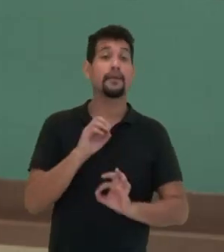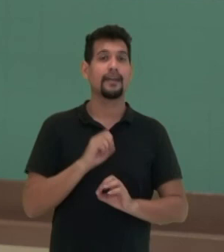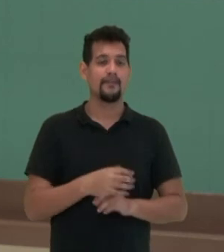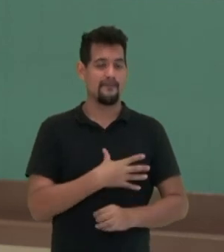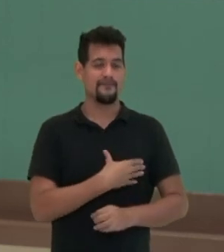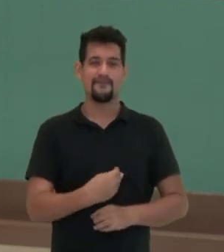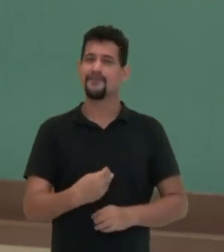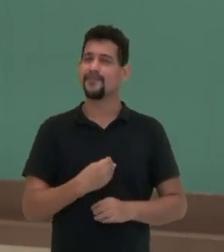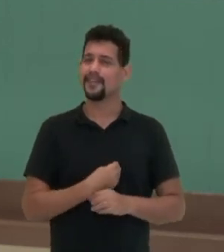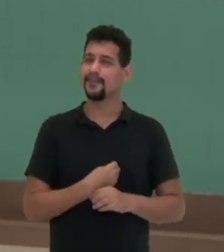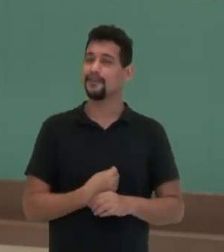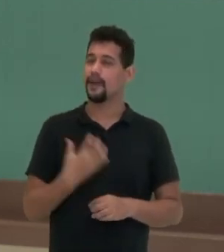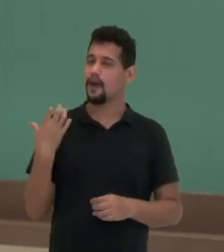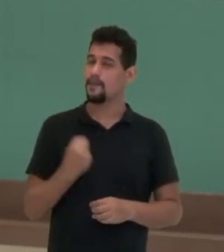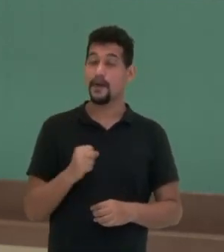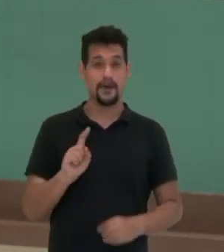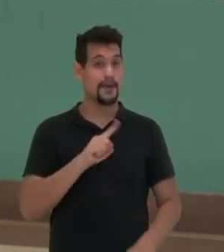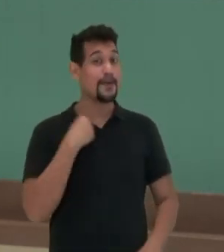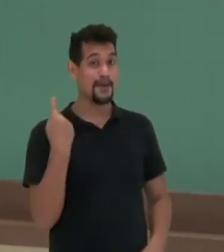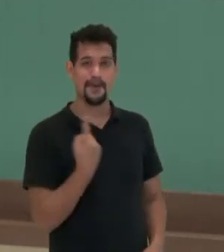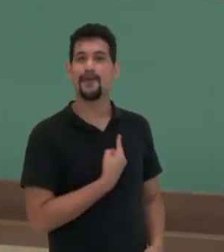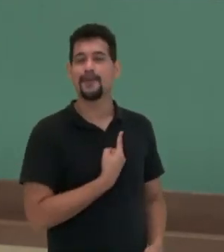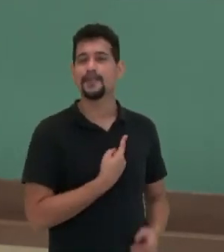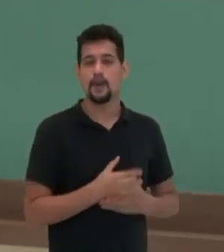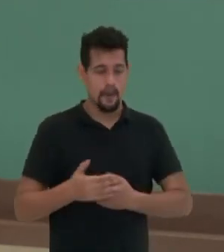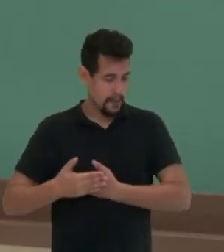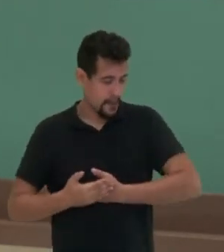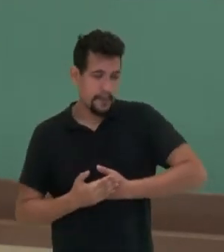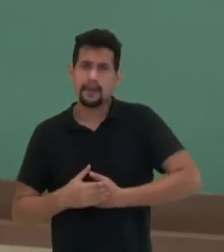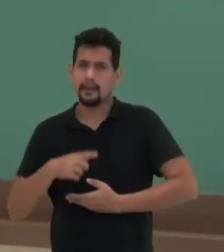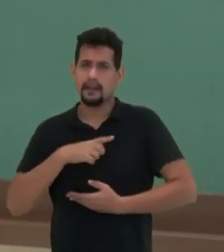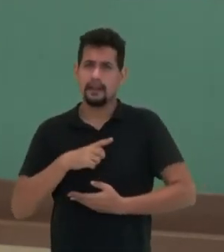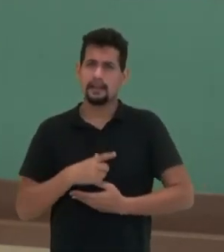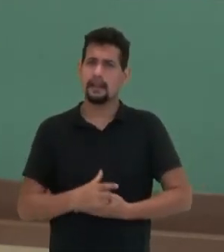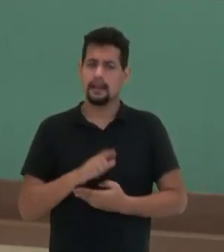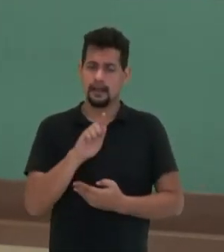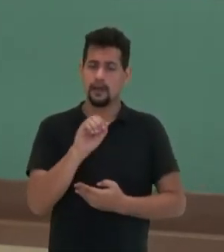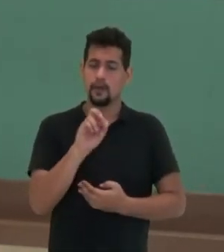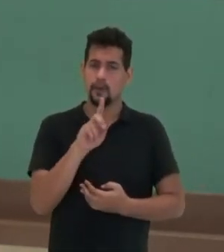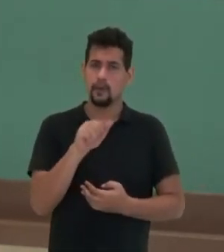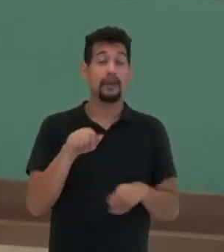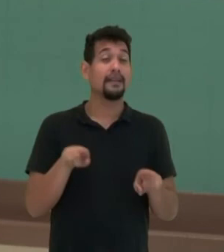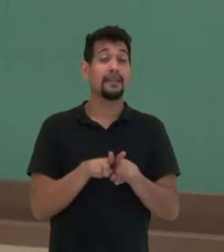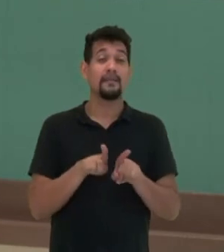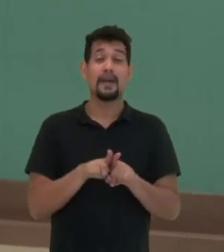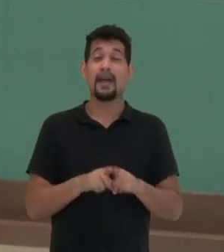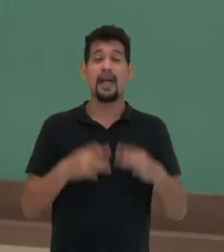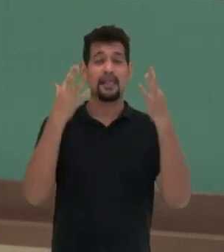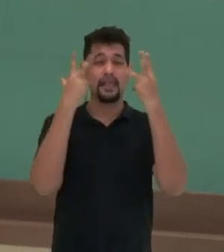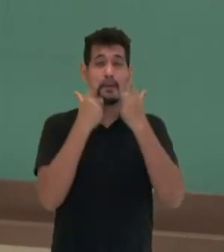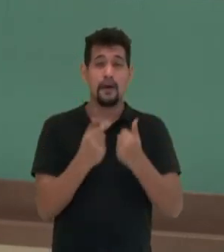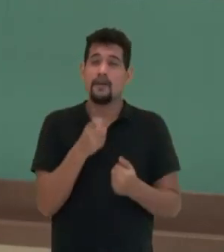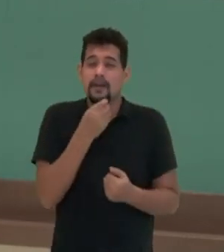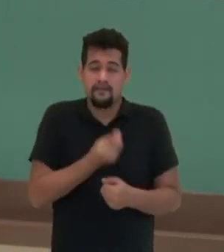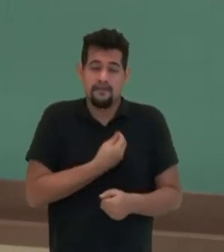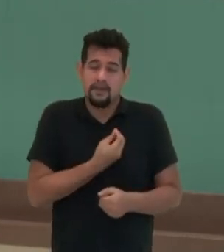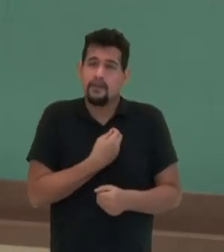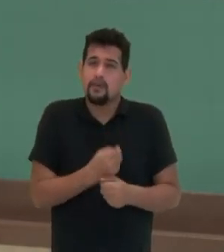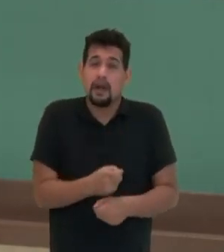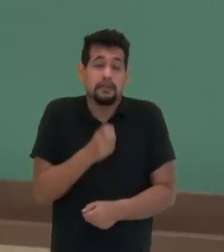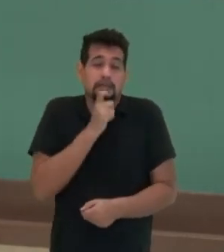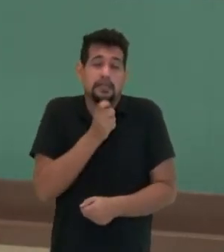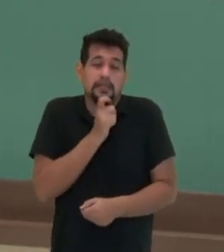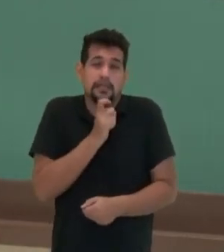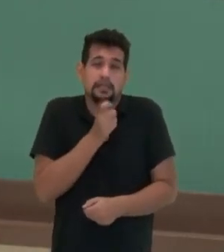filhotes de mamíferos, que somos nós, então os bebês têm essa gordura, e aqueles animais que hibernam e vivem em locais muito frios. O que